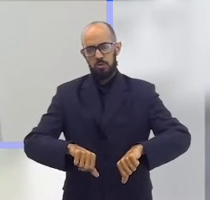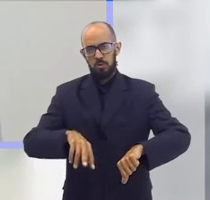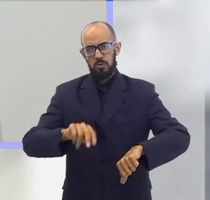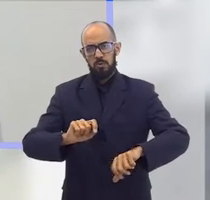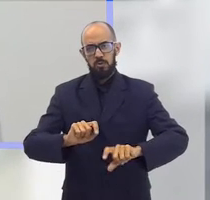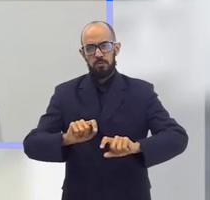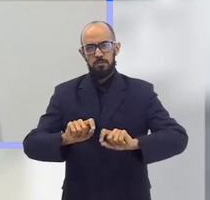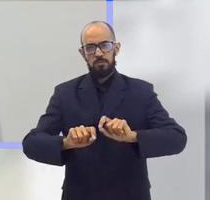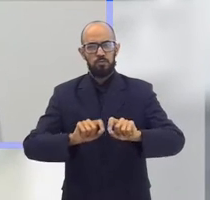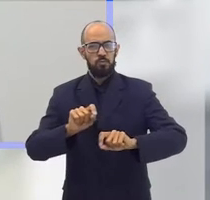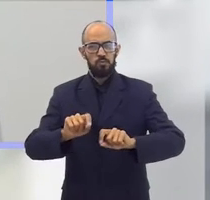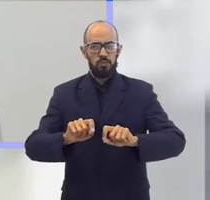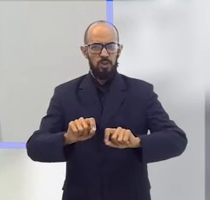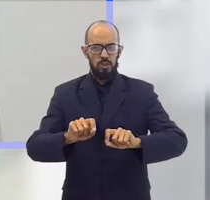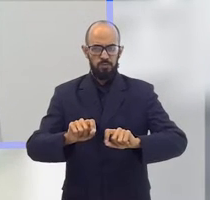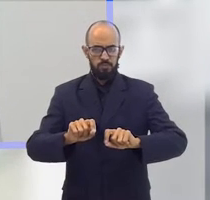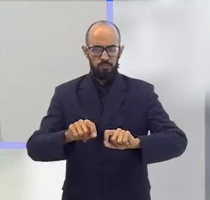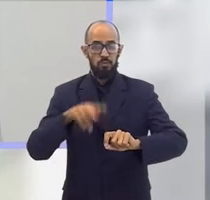diria, bastante